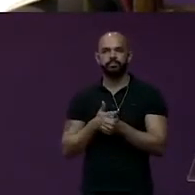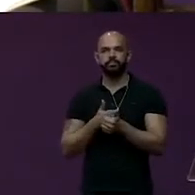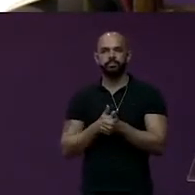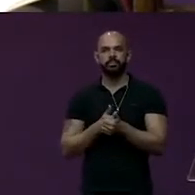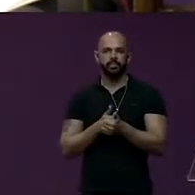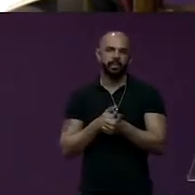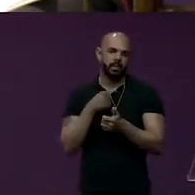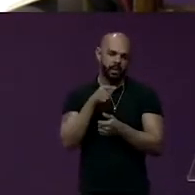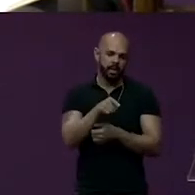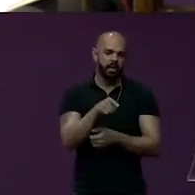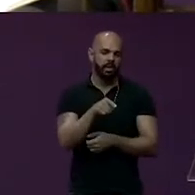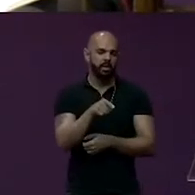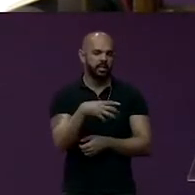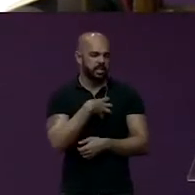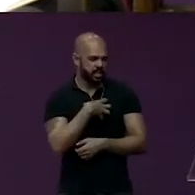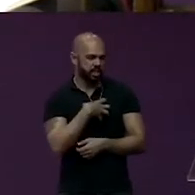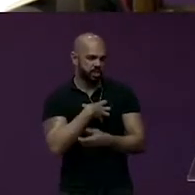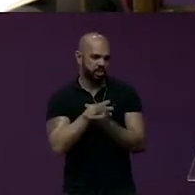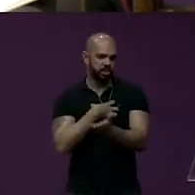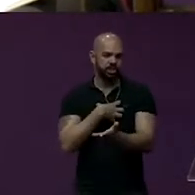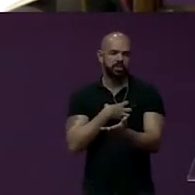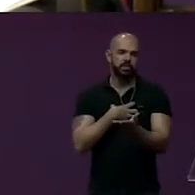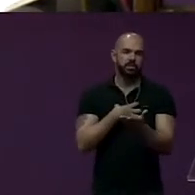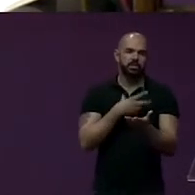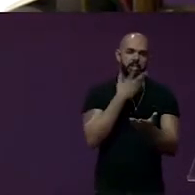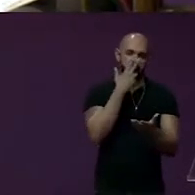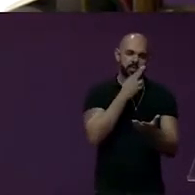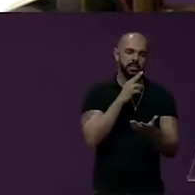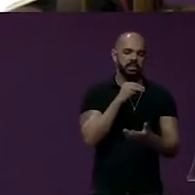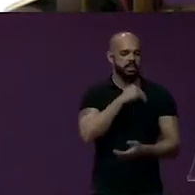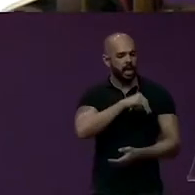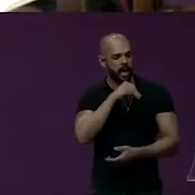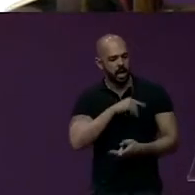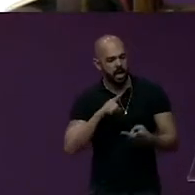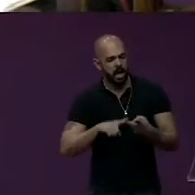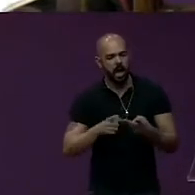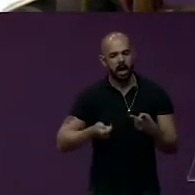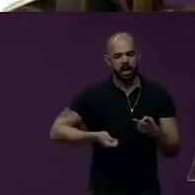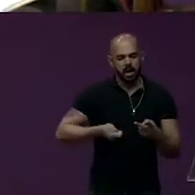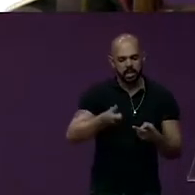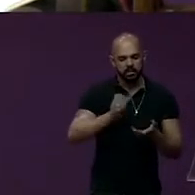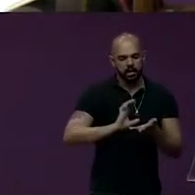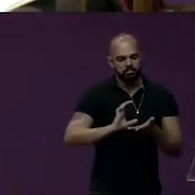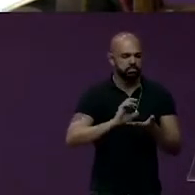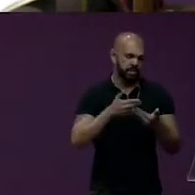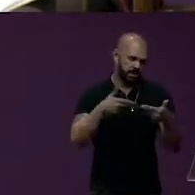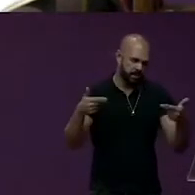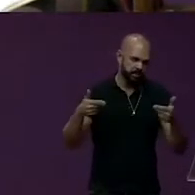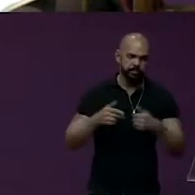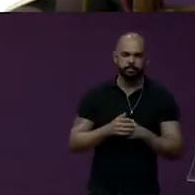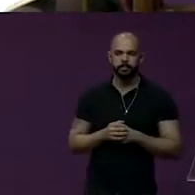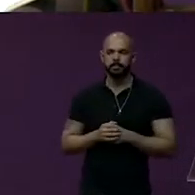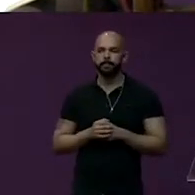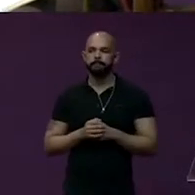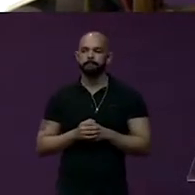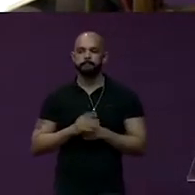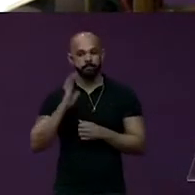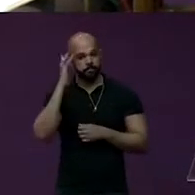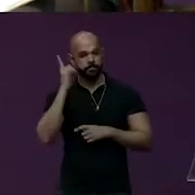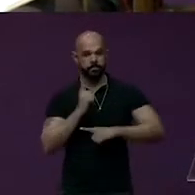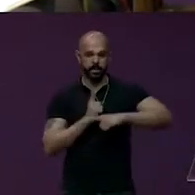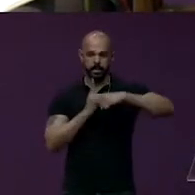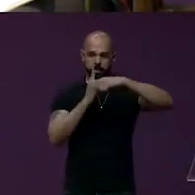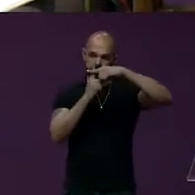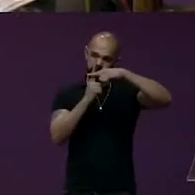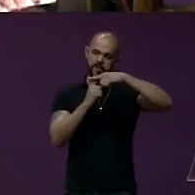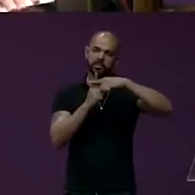desse ponto de vista, né, seja da remuneração, gratificação, etc. Então, acho que o ponto positivo